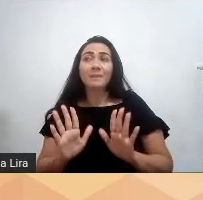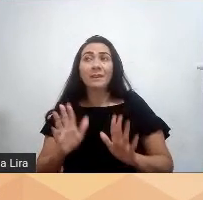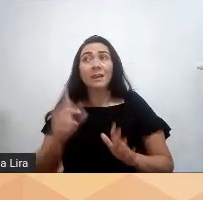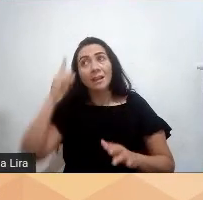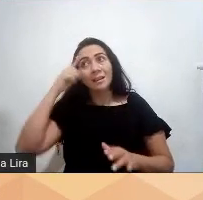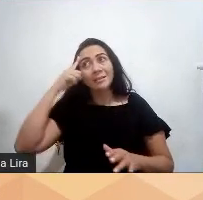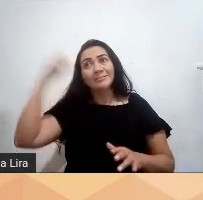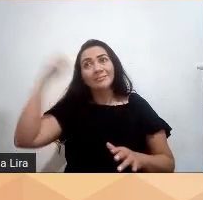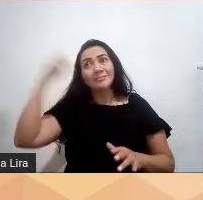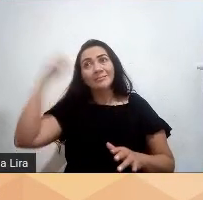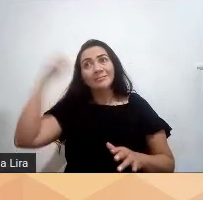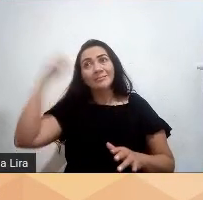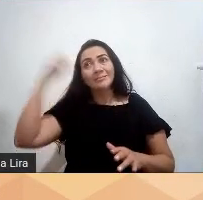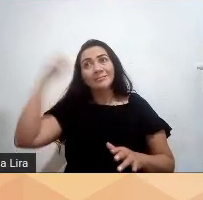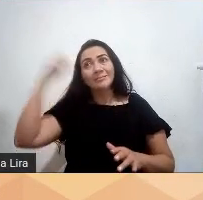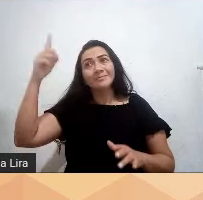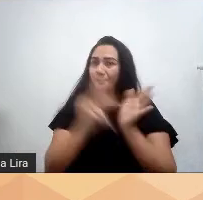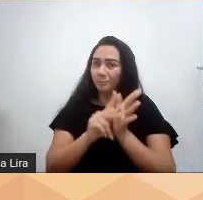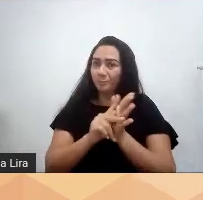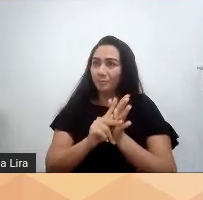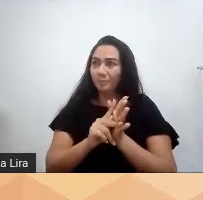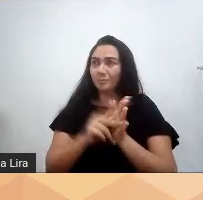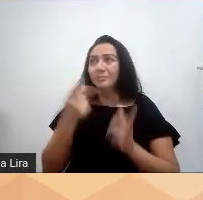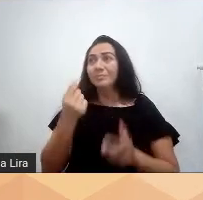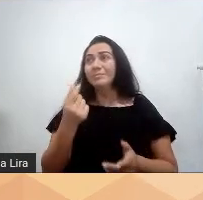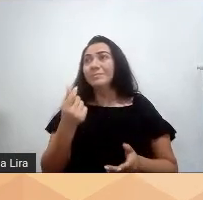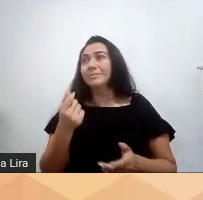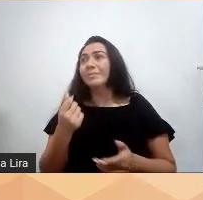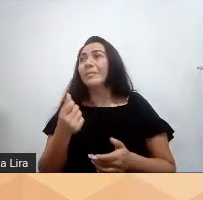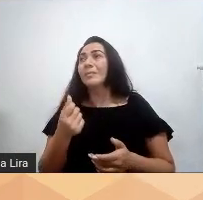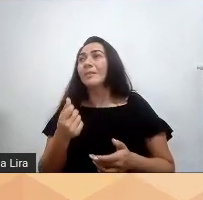oficinas. Né? Então, o que acontece?